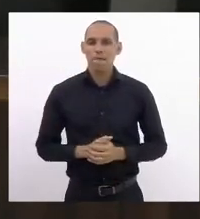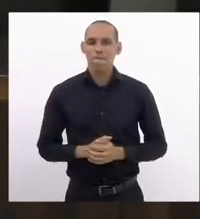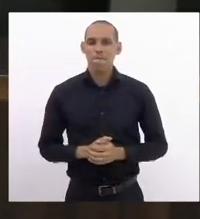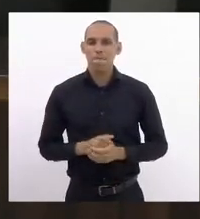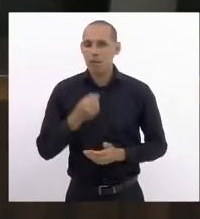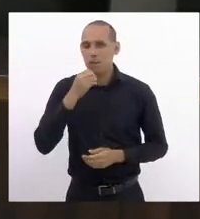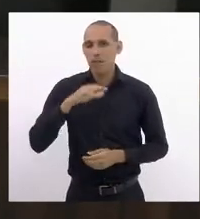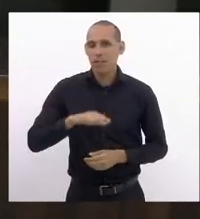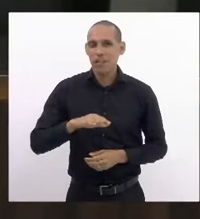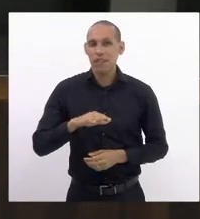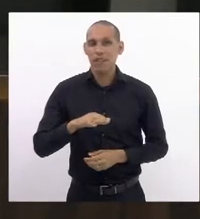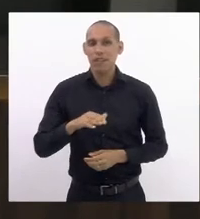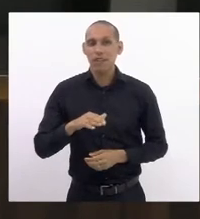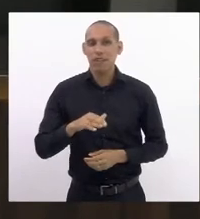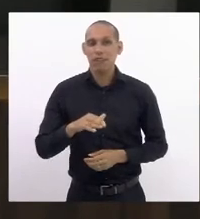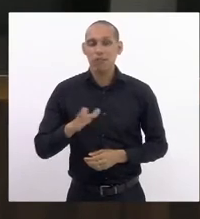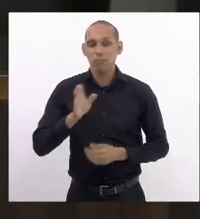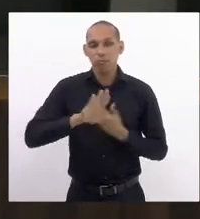Os rejeitados.